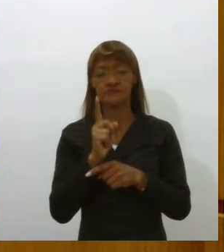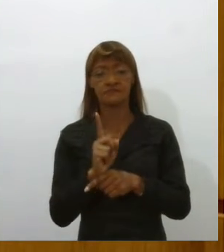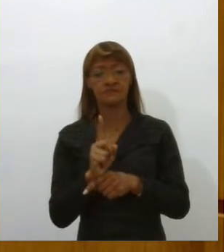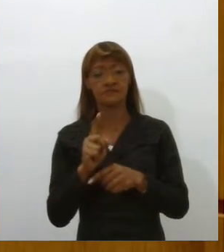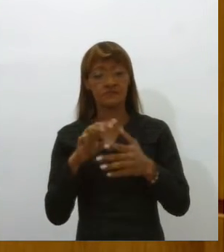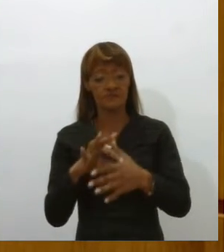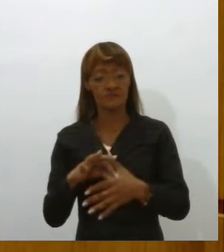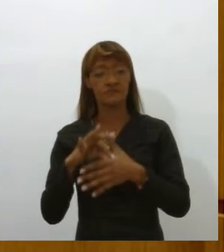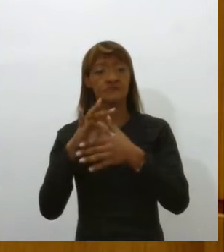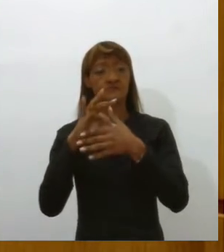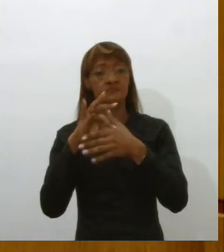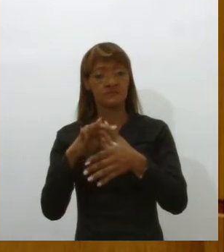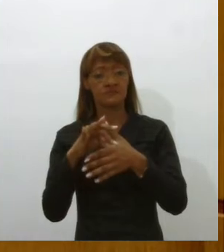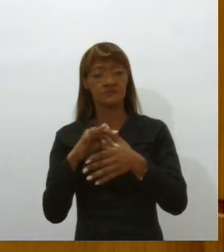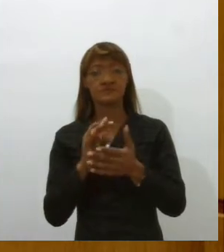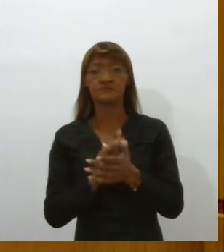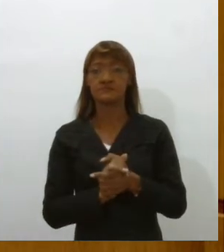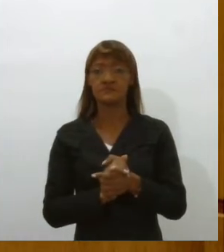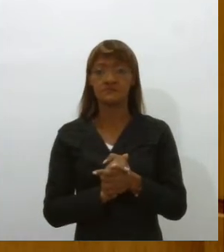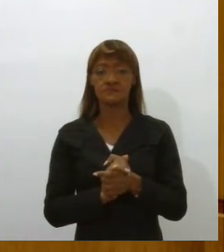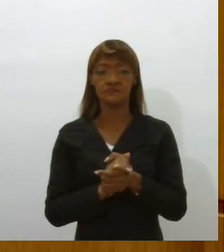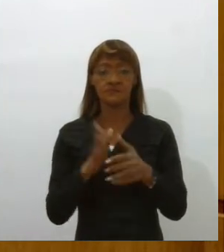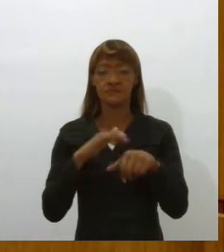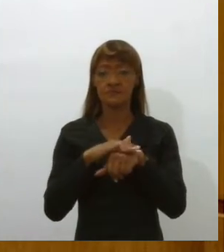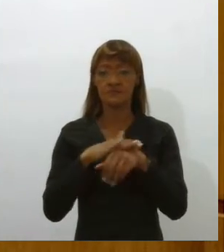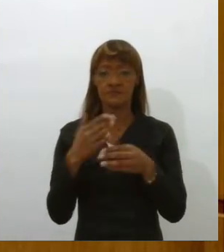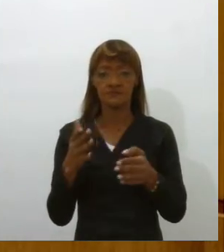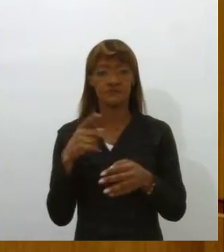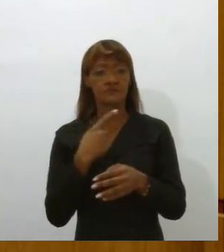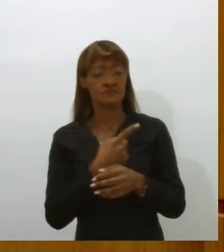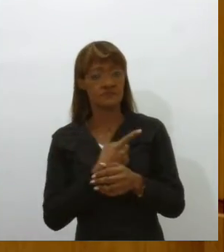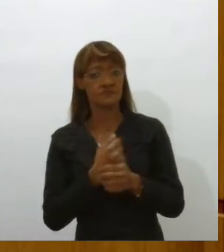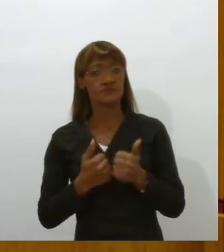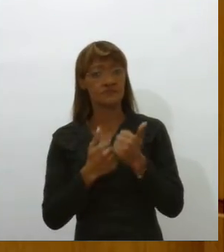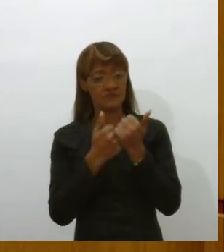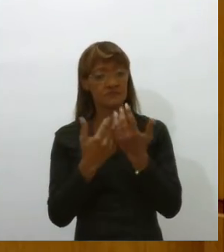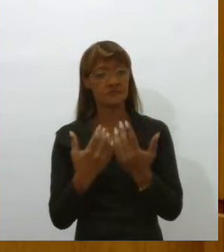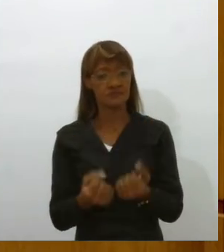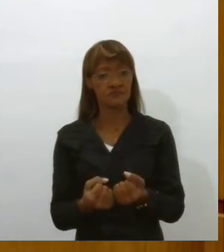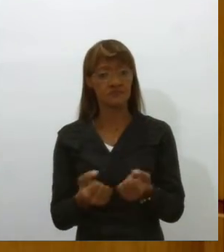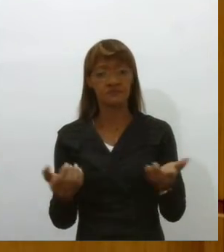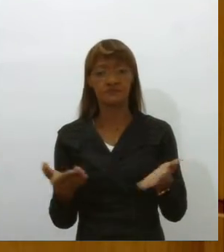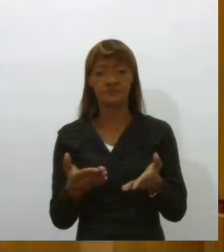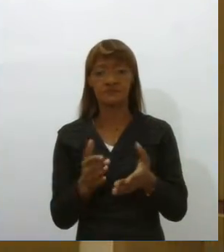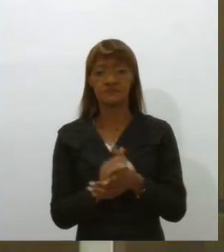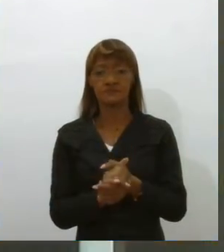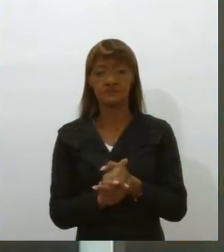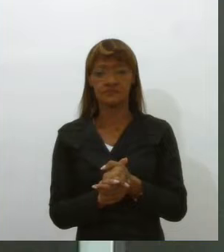cabeçou essa questão, a gente ajudou e nós estamos quebrando esse tabu.